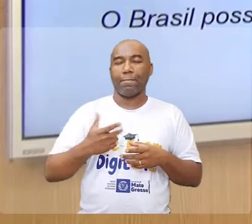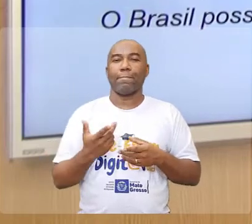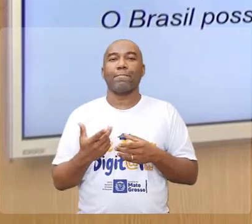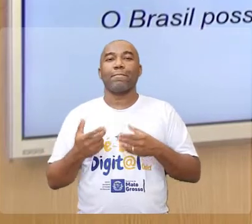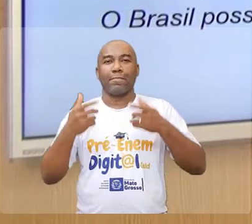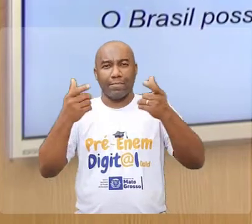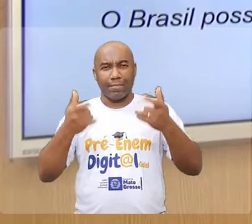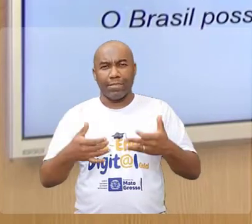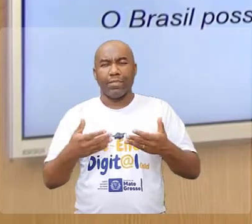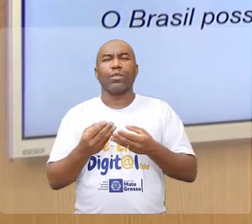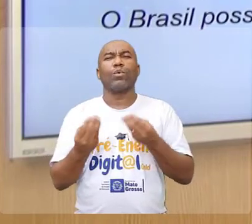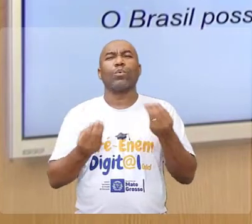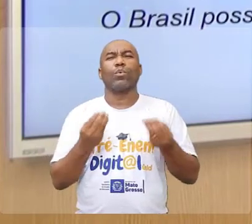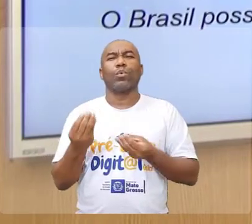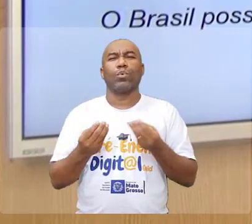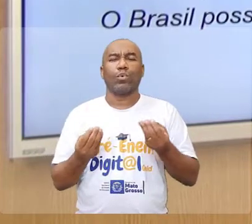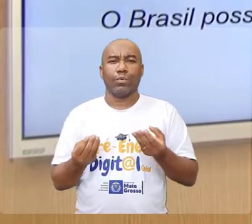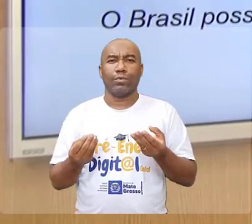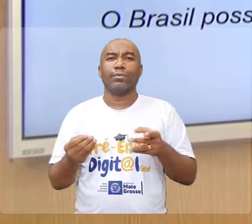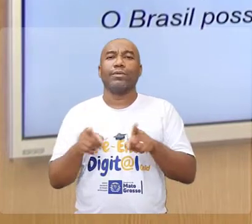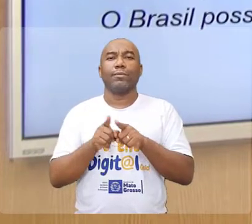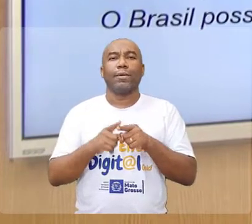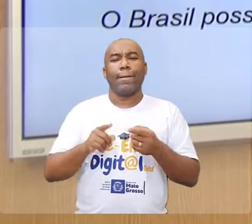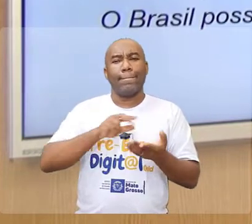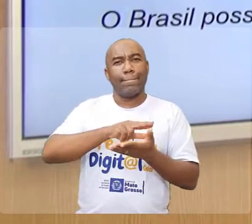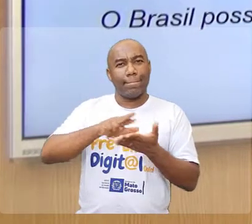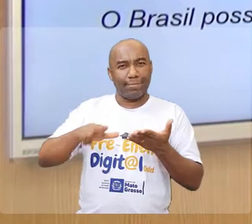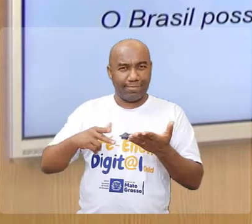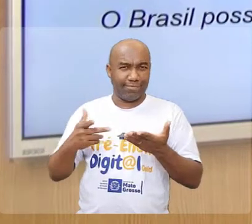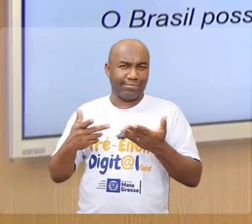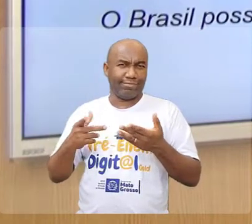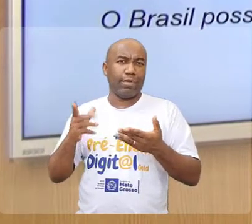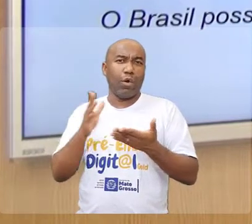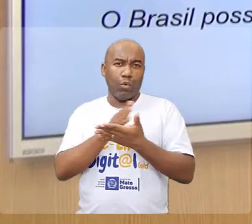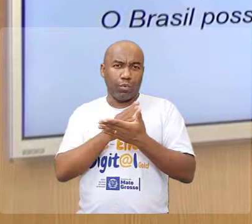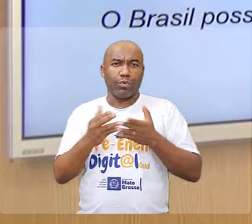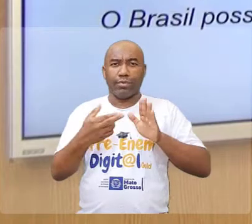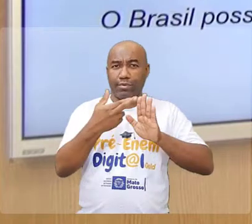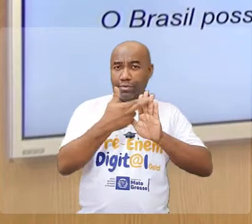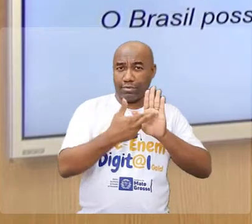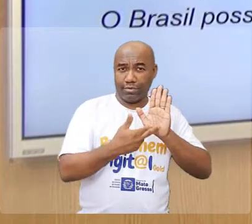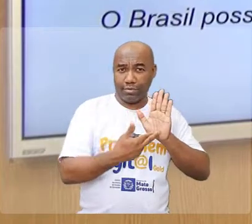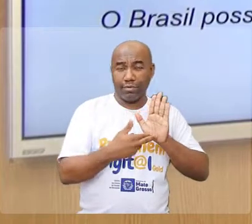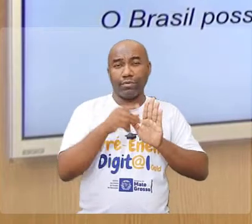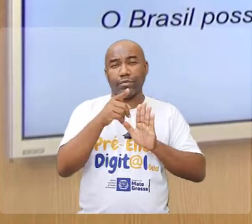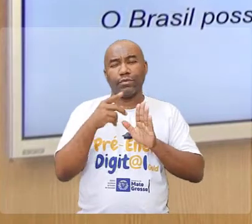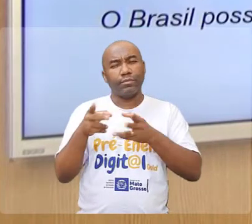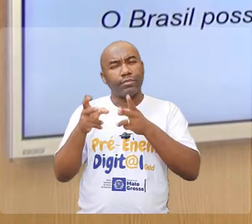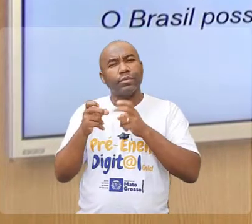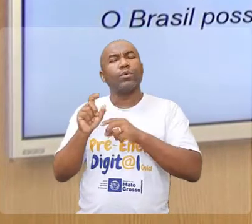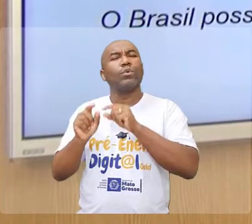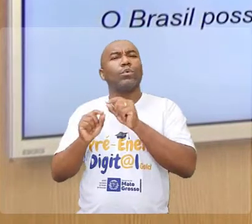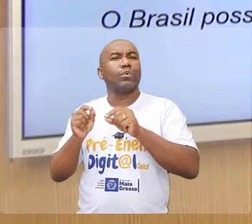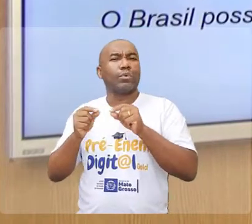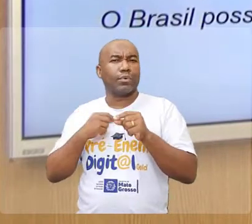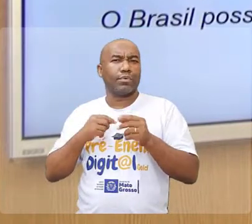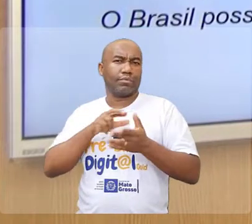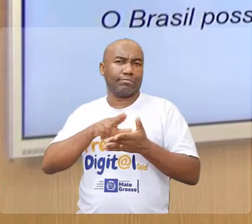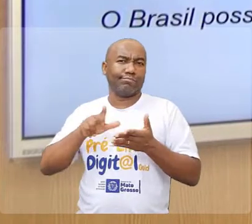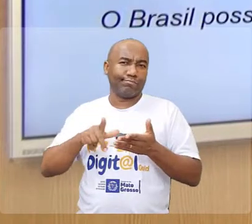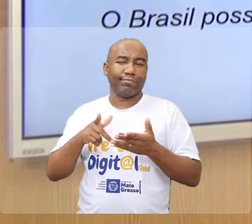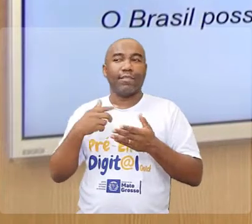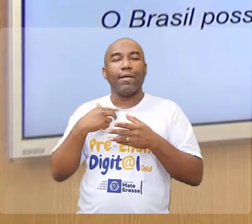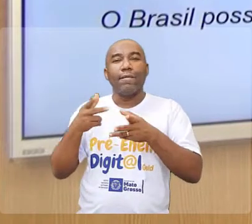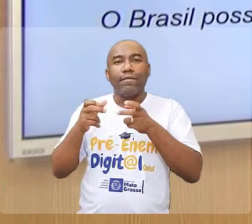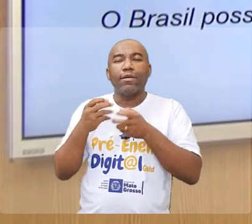nós temos alguns casos particulares em que você vai utilizar expressamente em